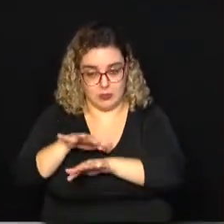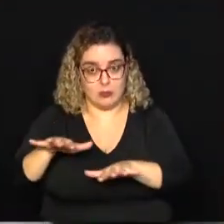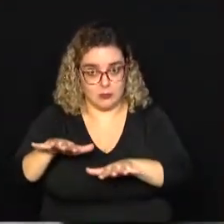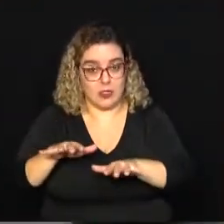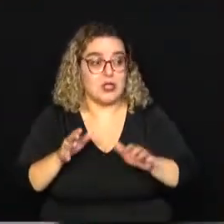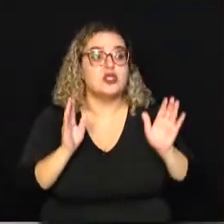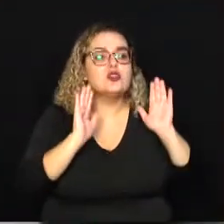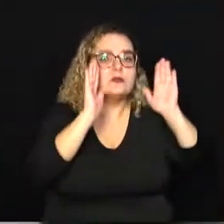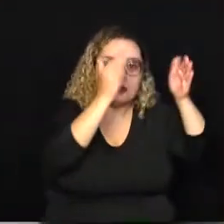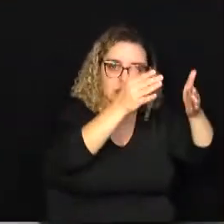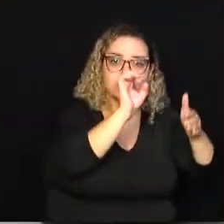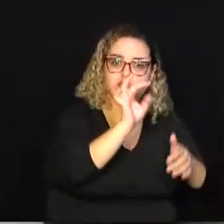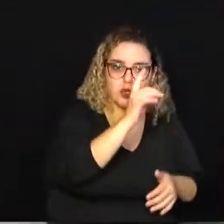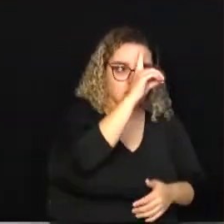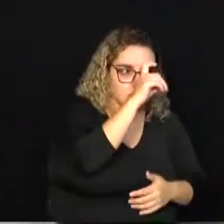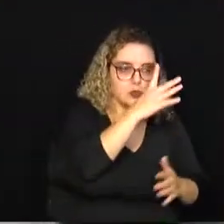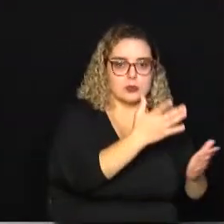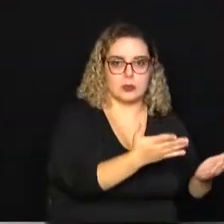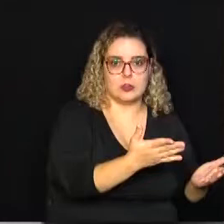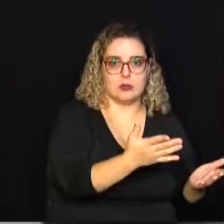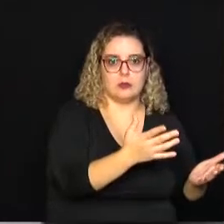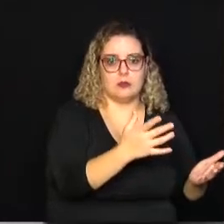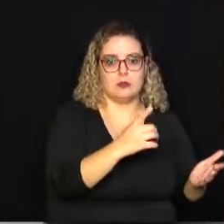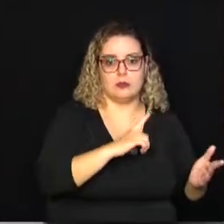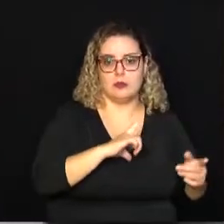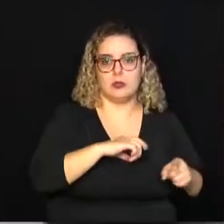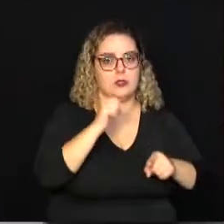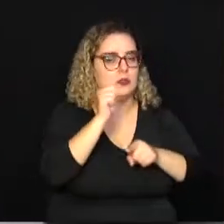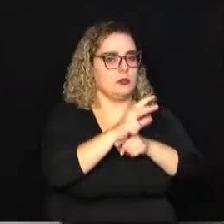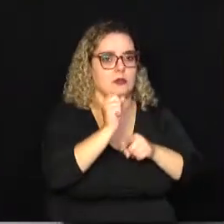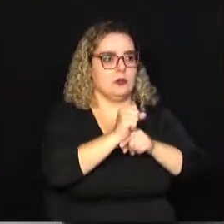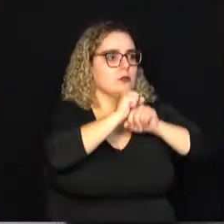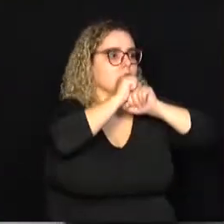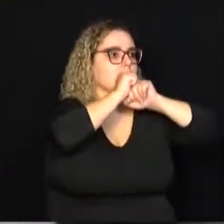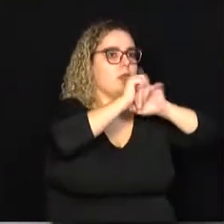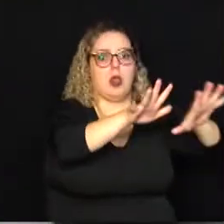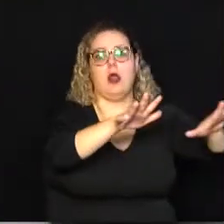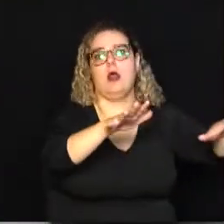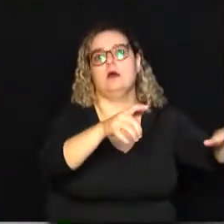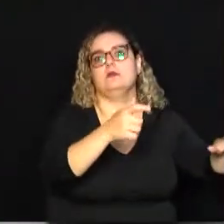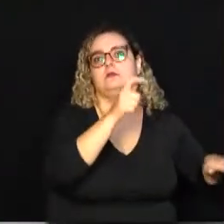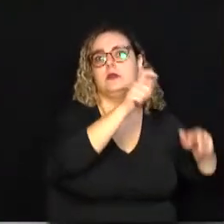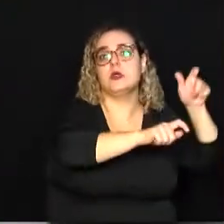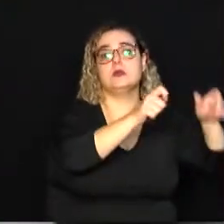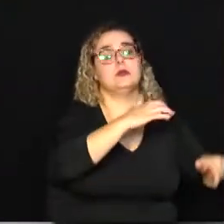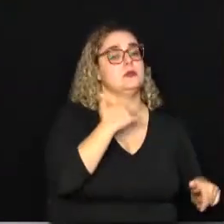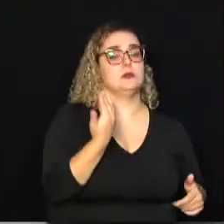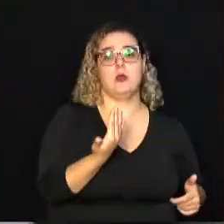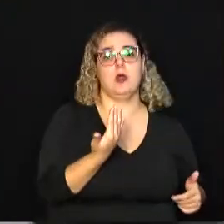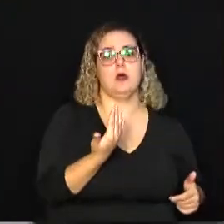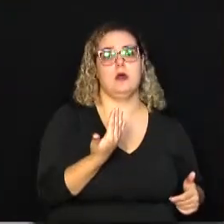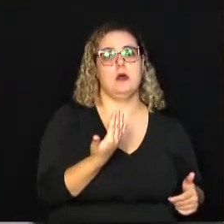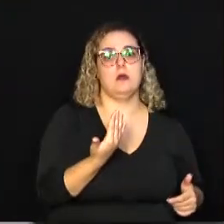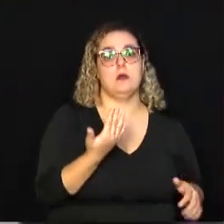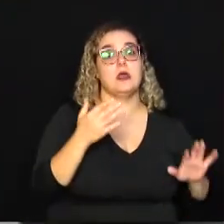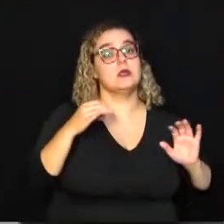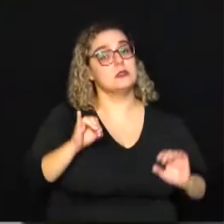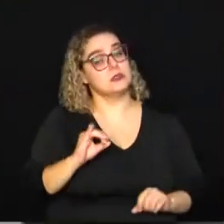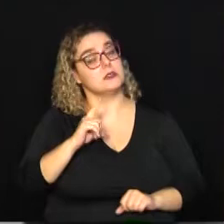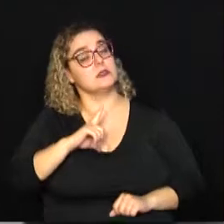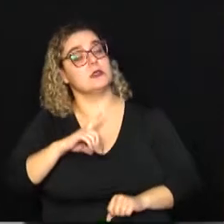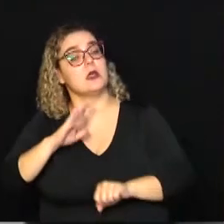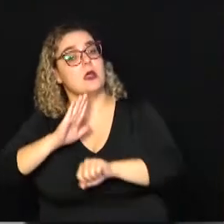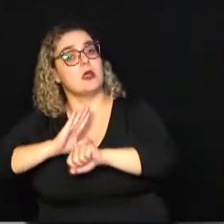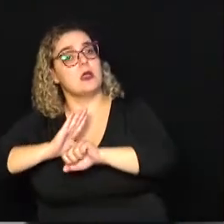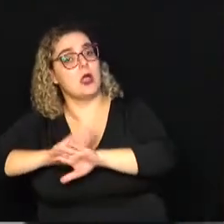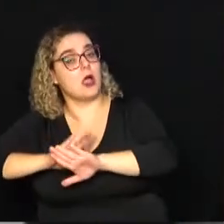acumular, como resultado, um número expressivo de mortes e provavelmente, não só isso, como um gasto